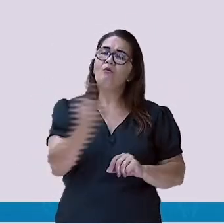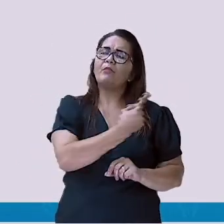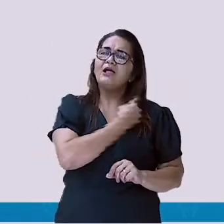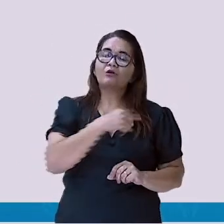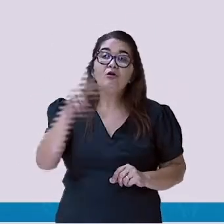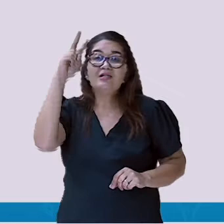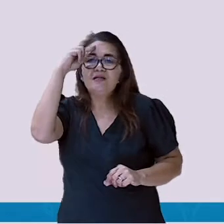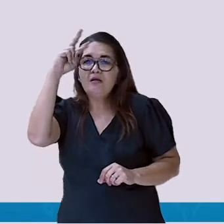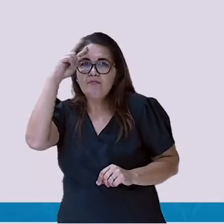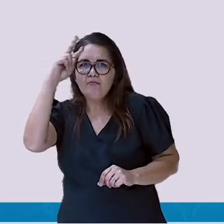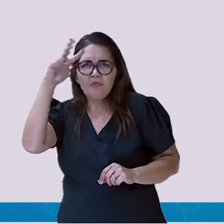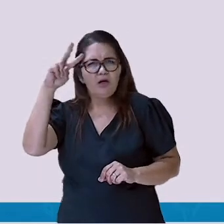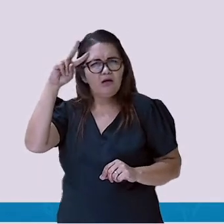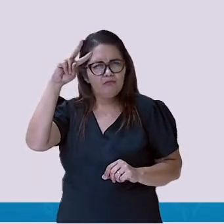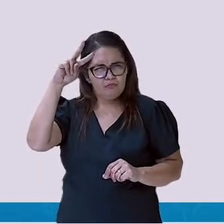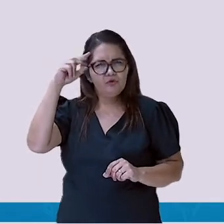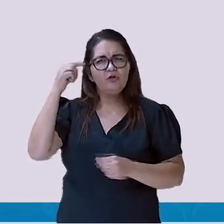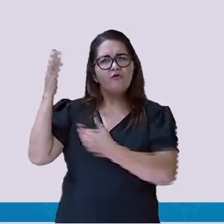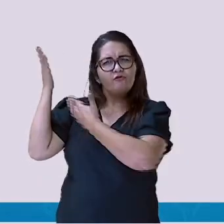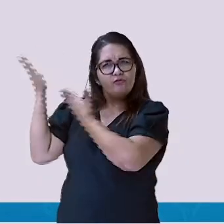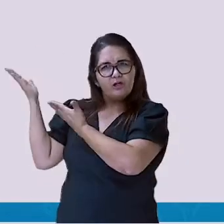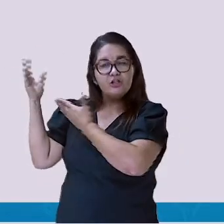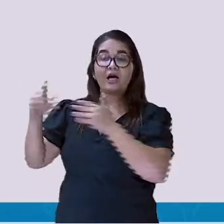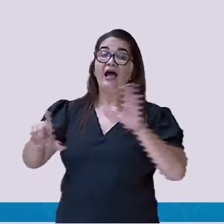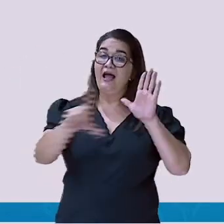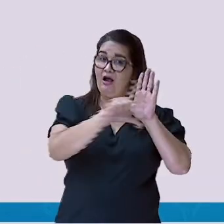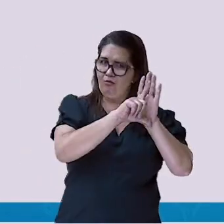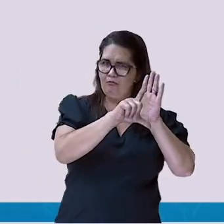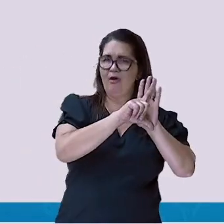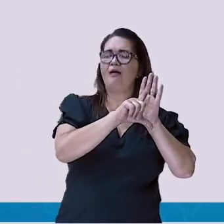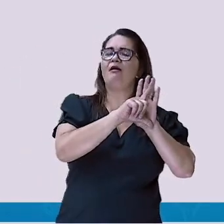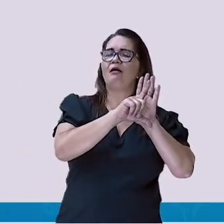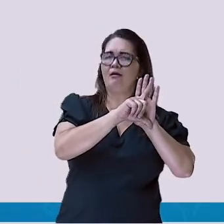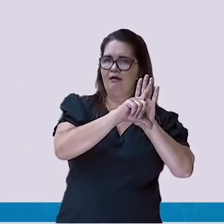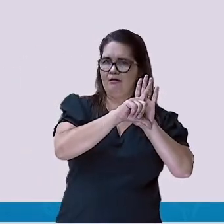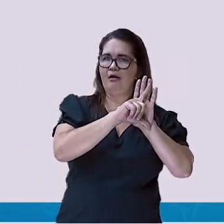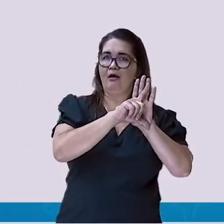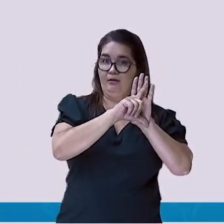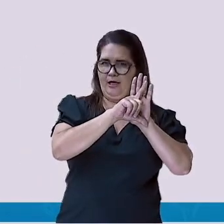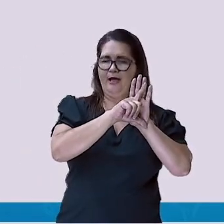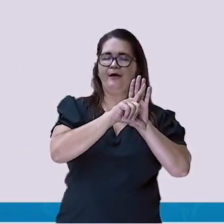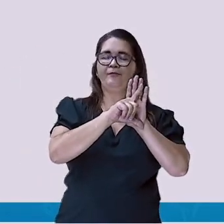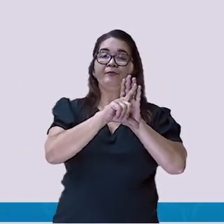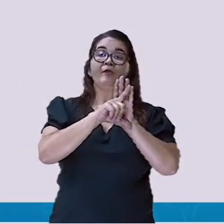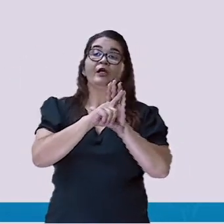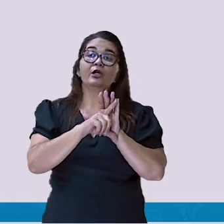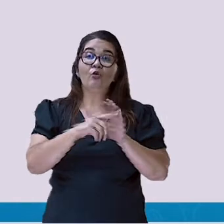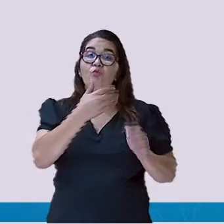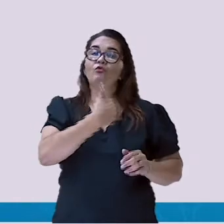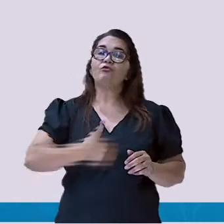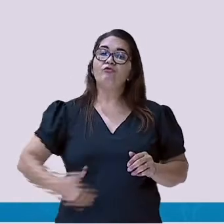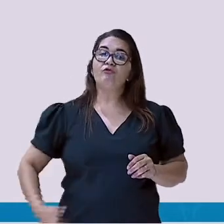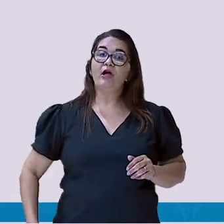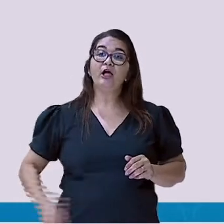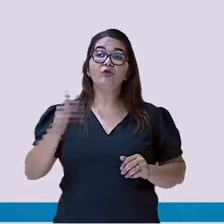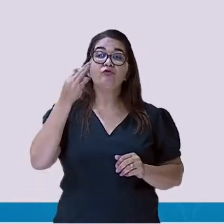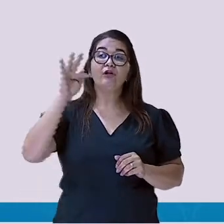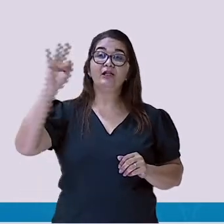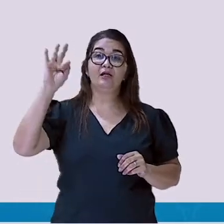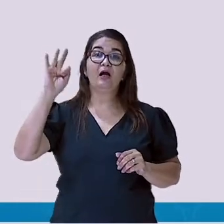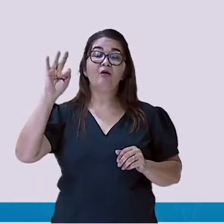Desde 2006, ela é protegida por lei. Áreas remanescentes, o que são áreas remanescentes? As áreas que foram